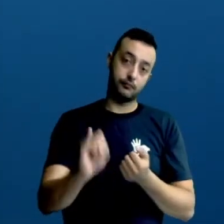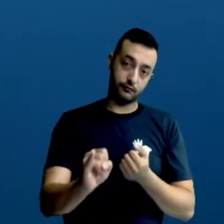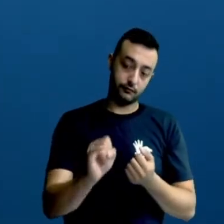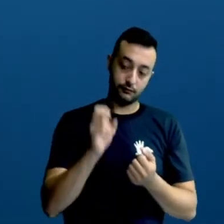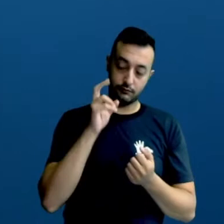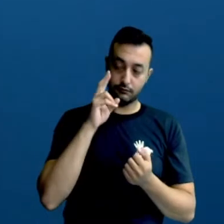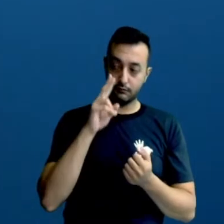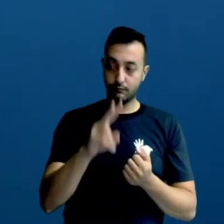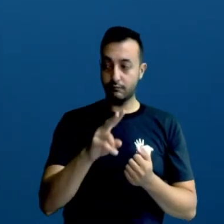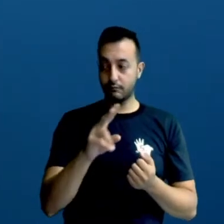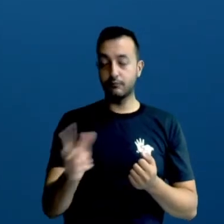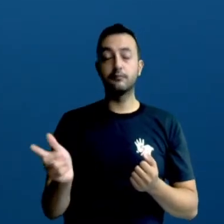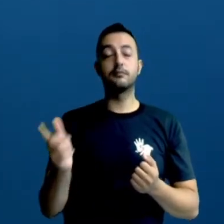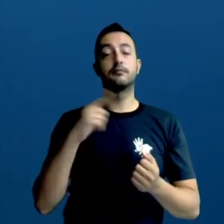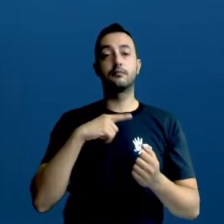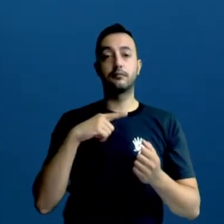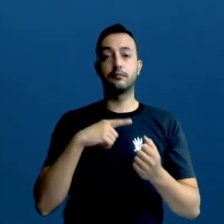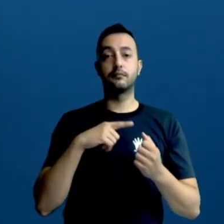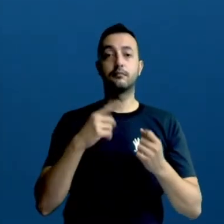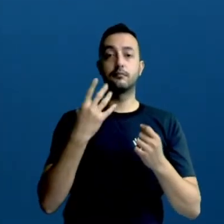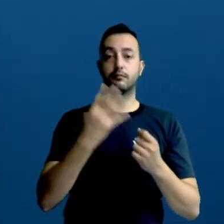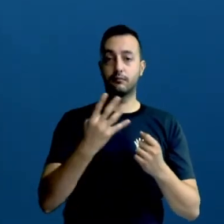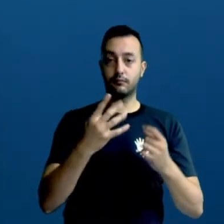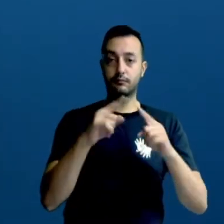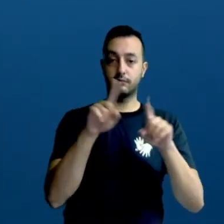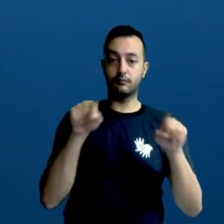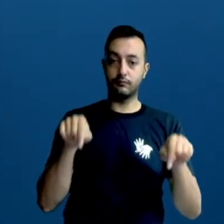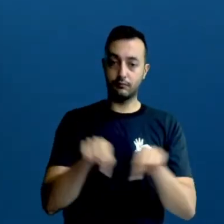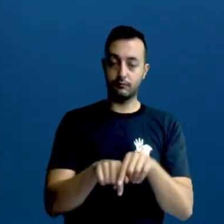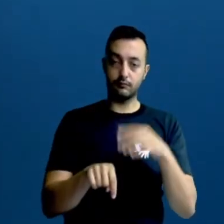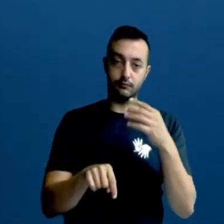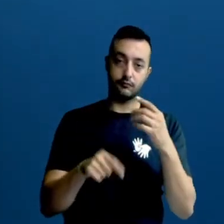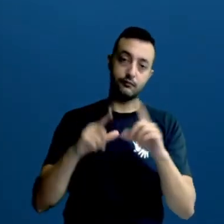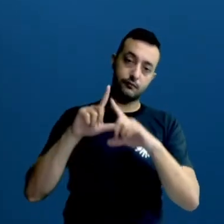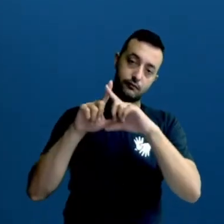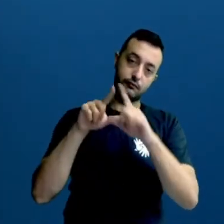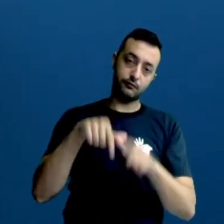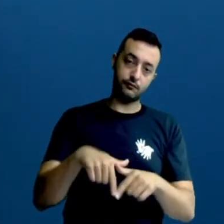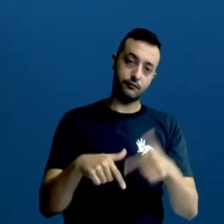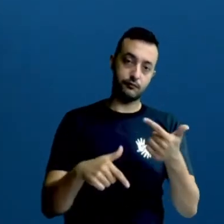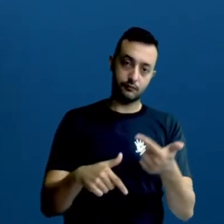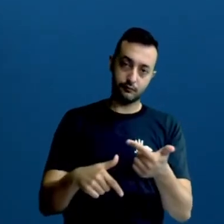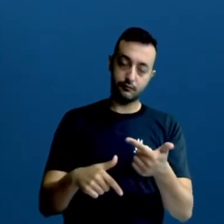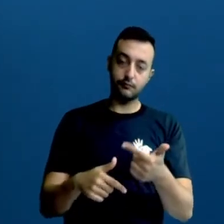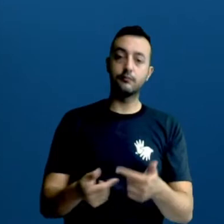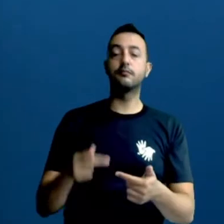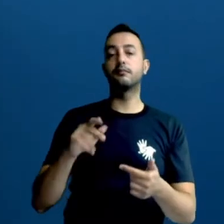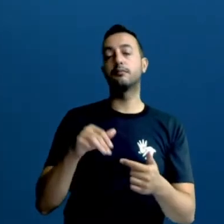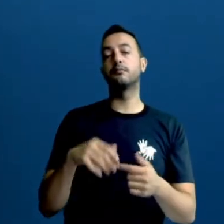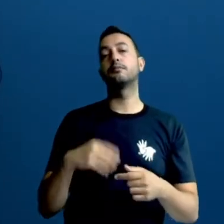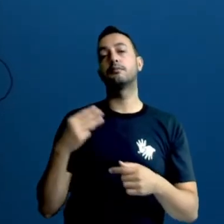observar, quadrilátero divide em 2 triângulos, pentágono, 3 triângulos. hexágono, 4 triângulos. Ou